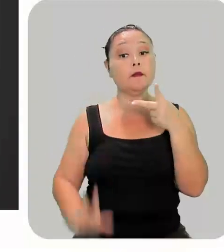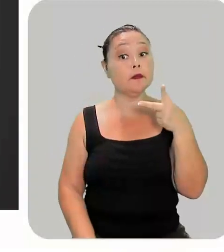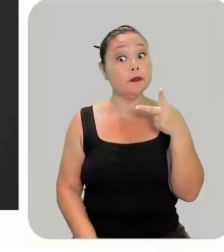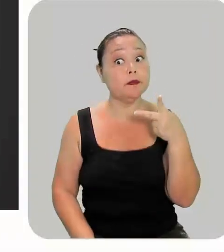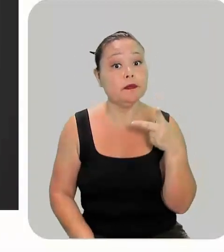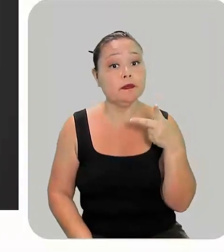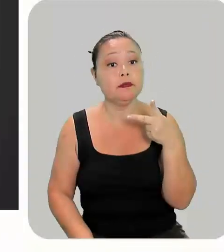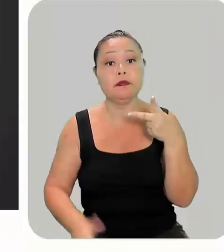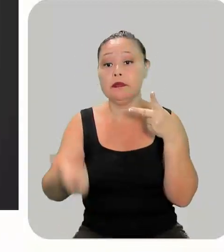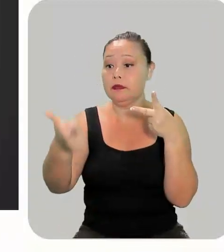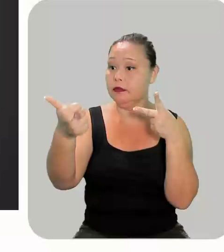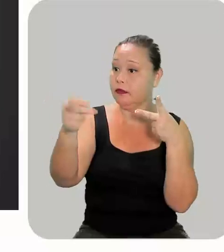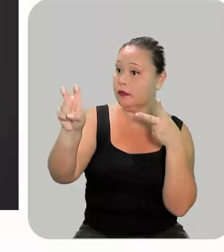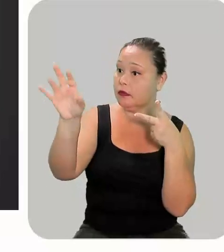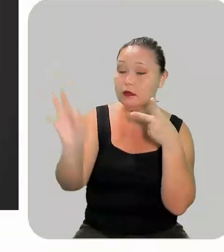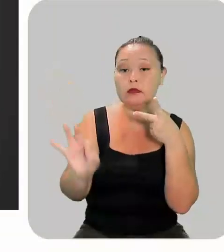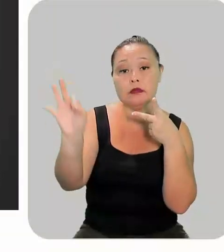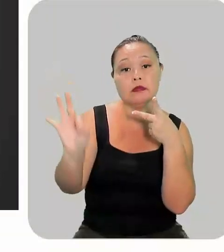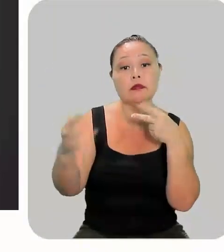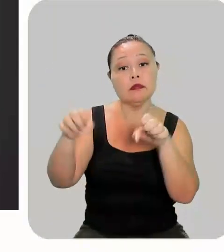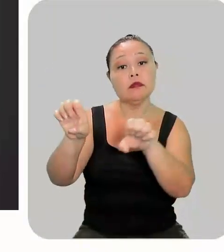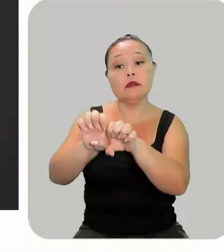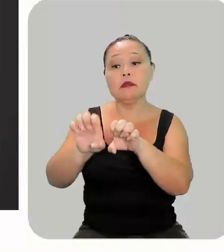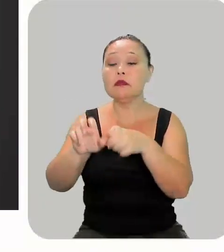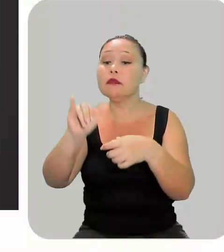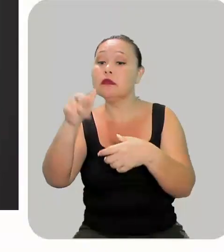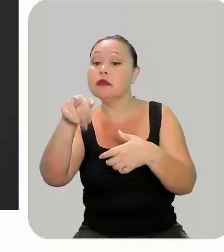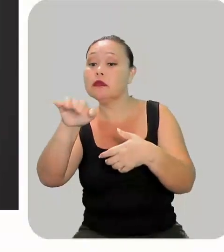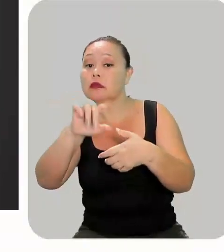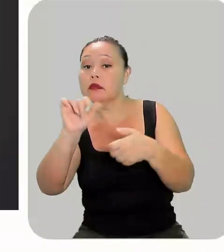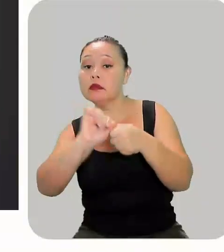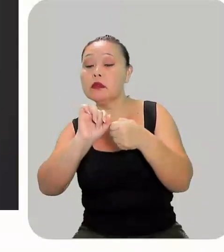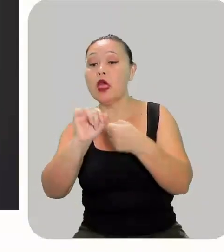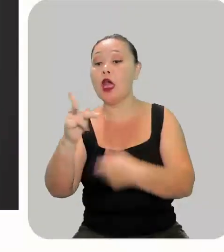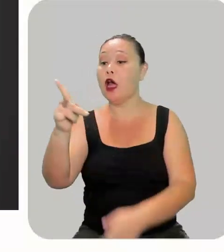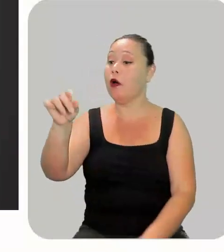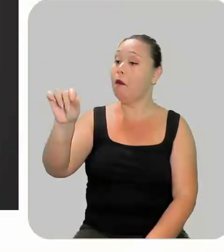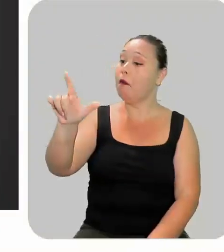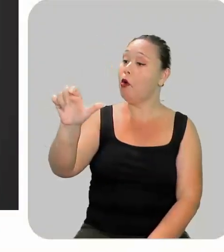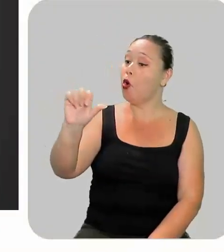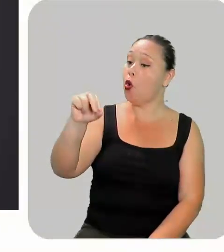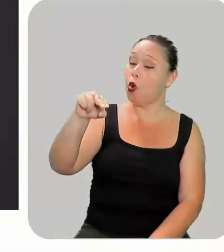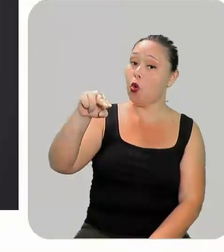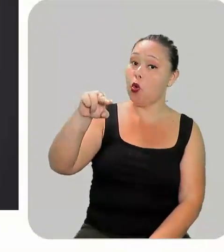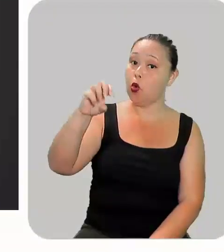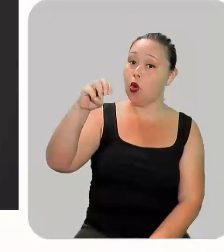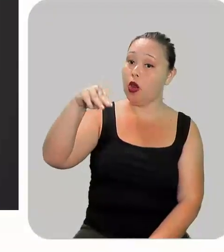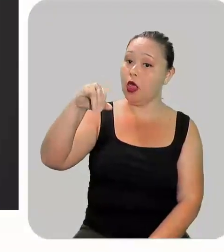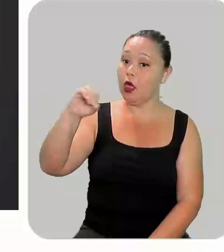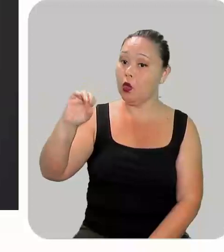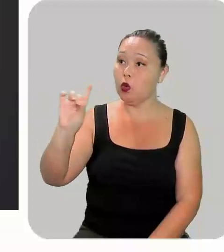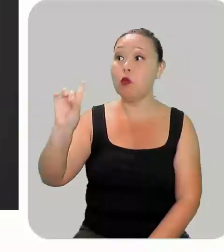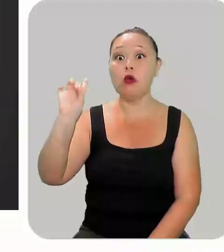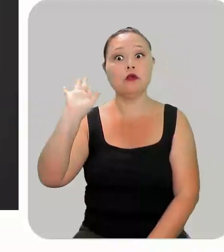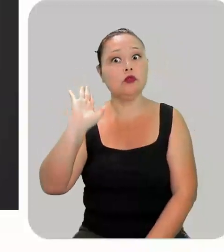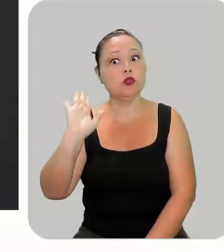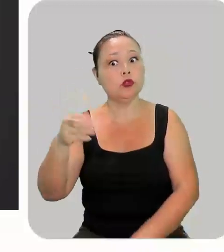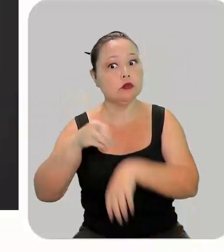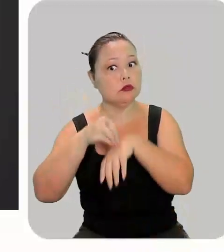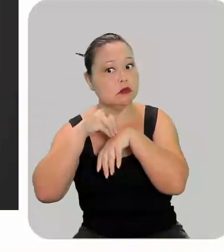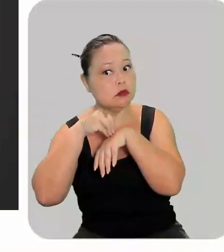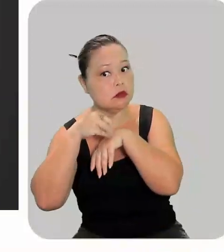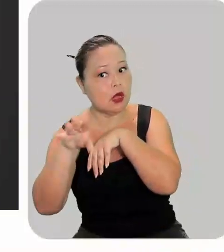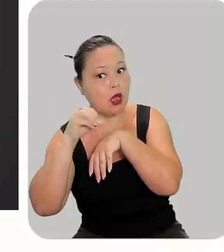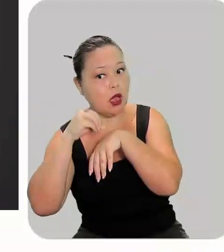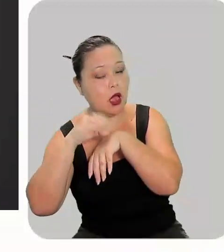ó, 15% equações, inequações e polinômios. Trabalhamos polinômios no